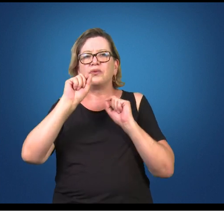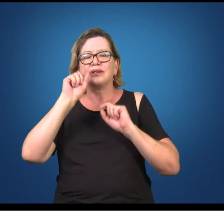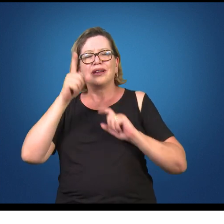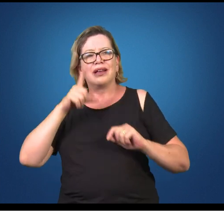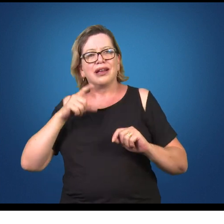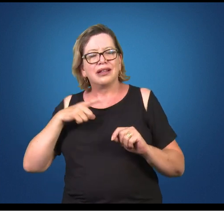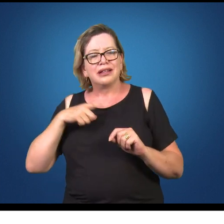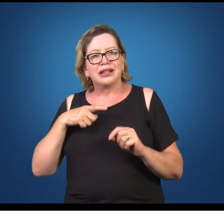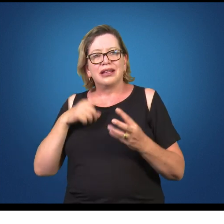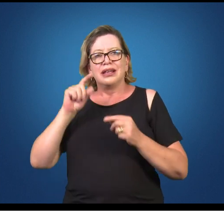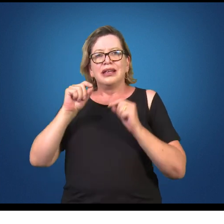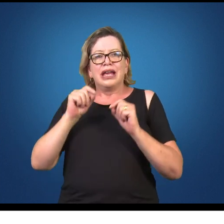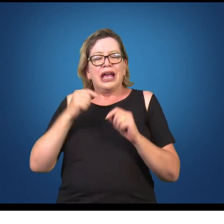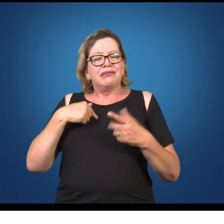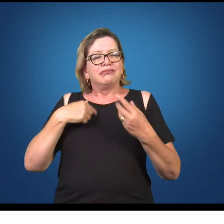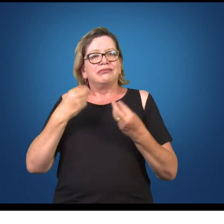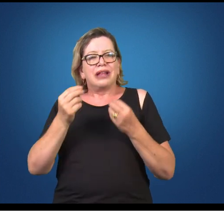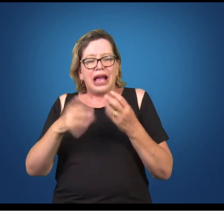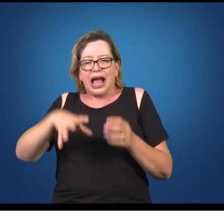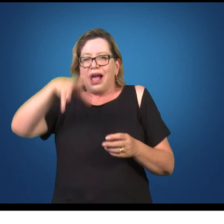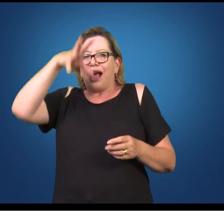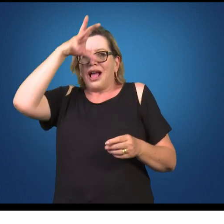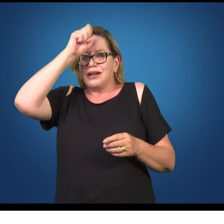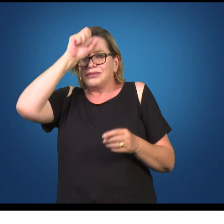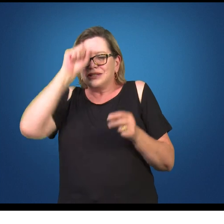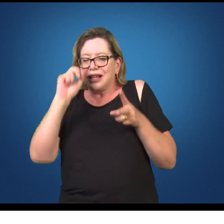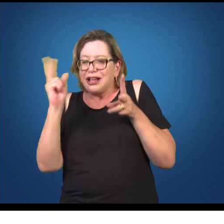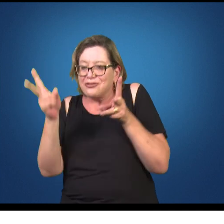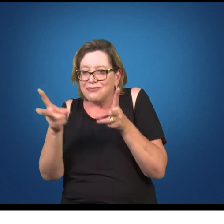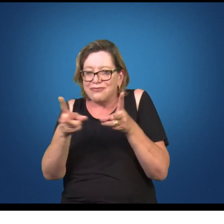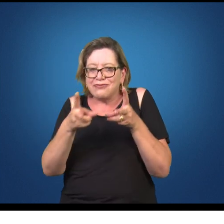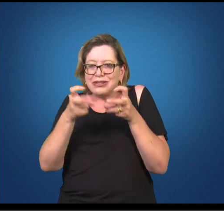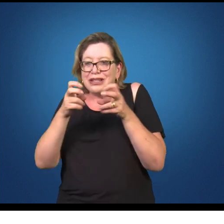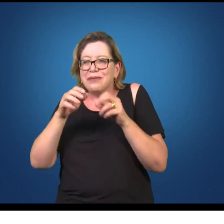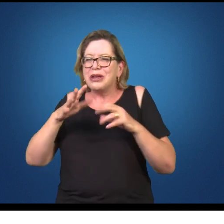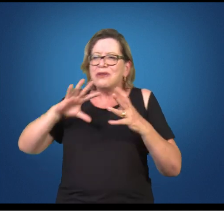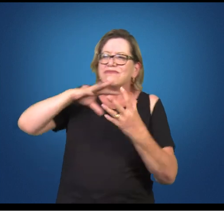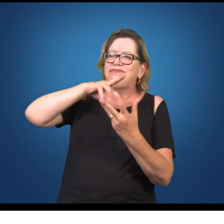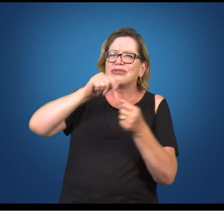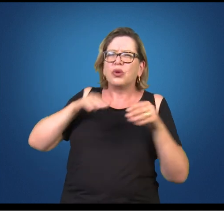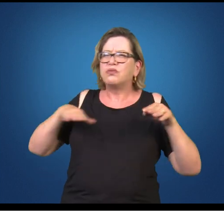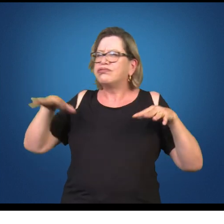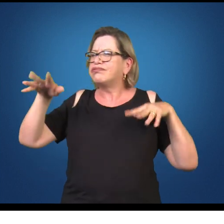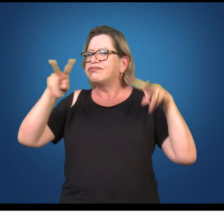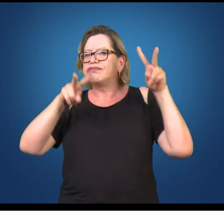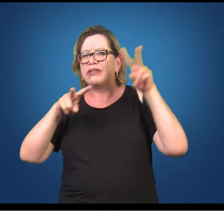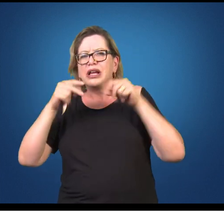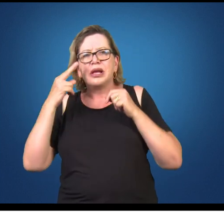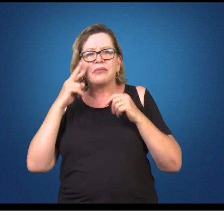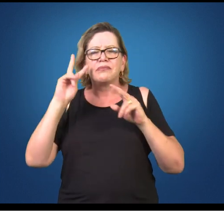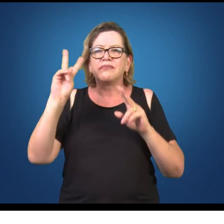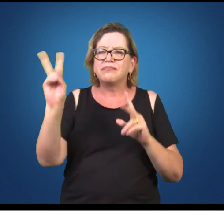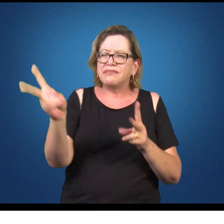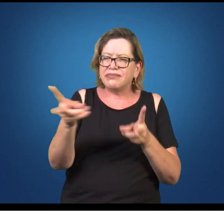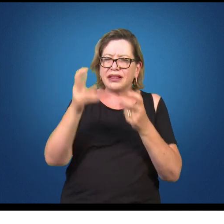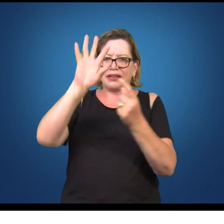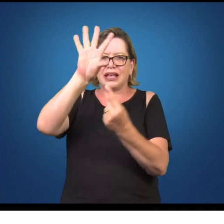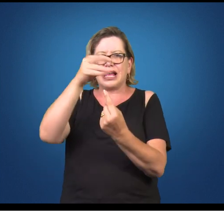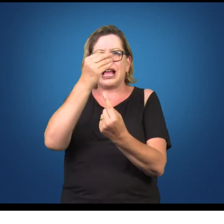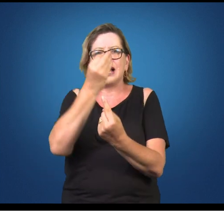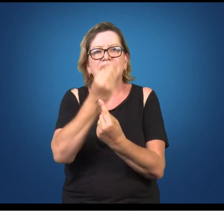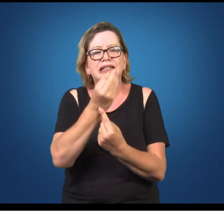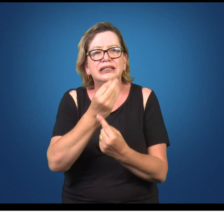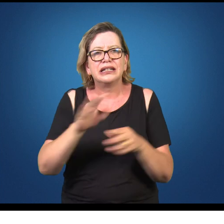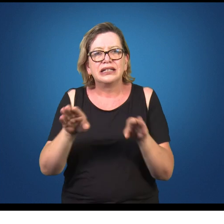envolve essa questão mesmo da aprendizagem, do perceber sua volta, perceber manifestações artísticas, ou perceber